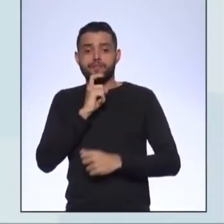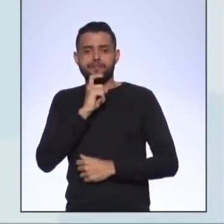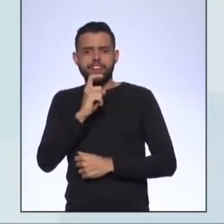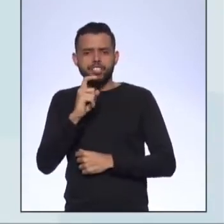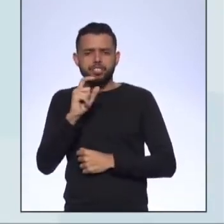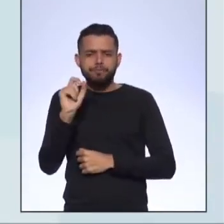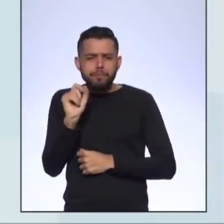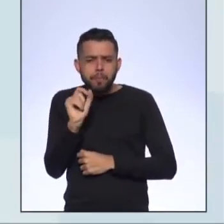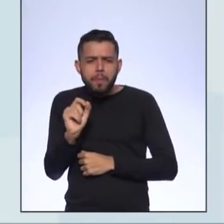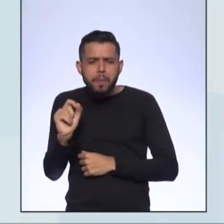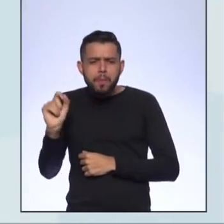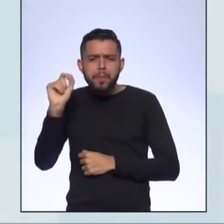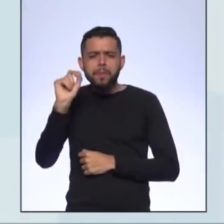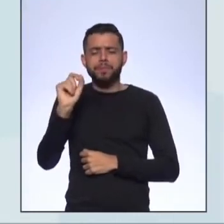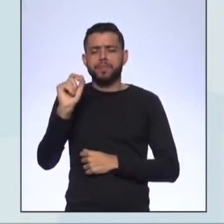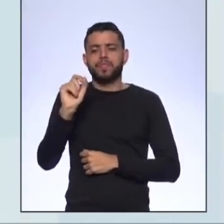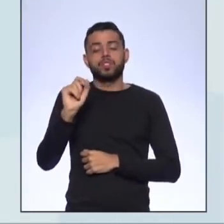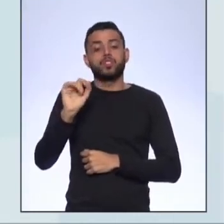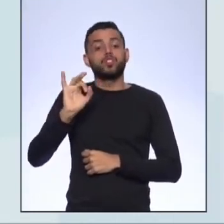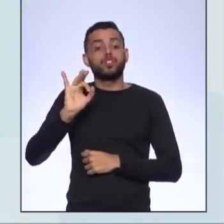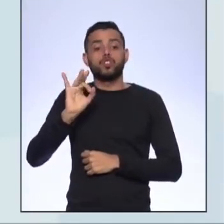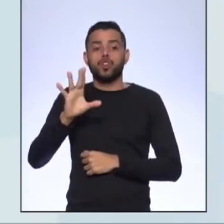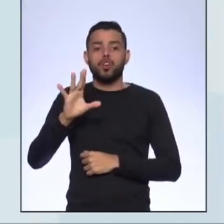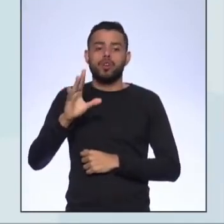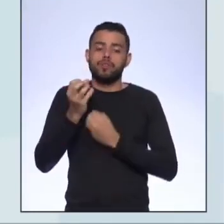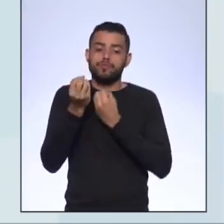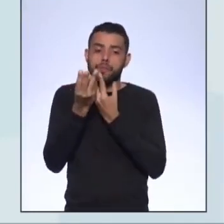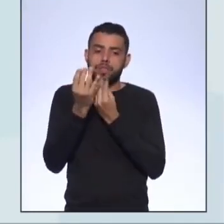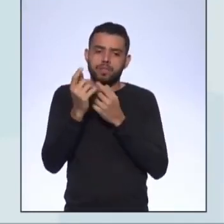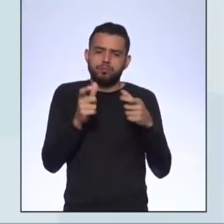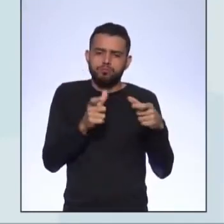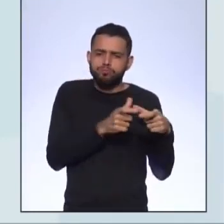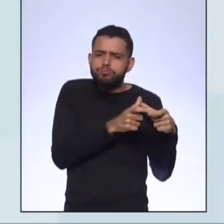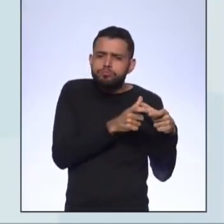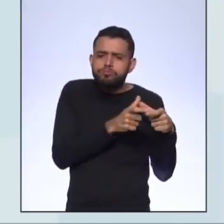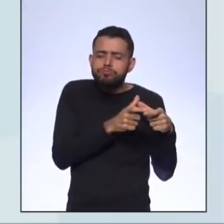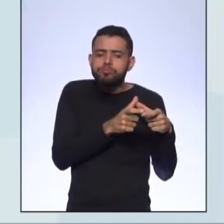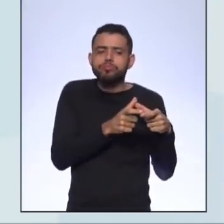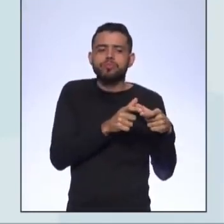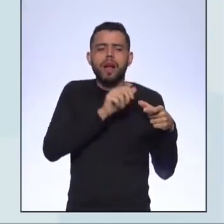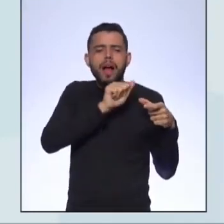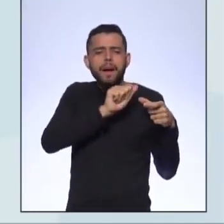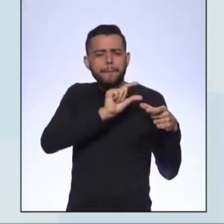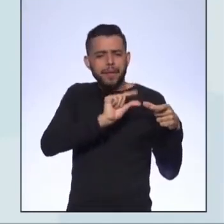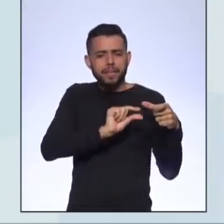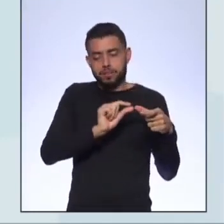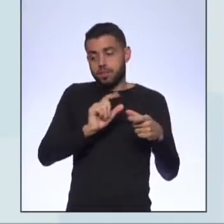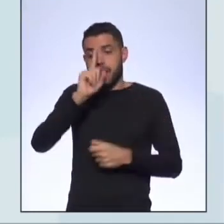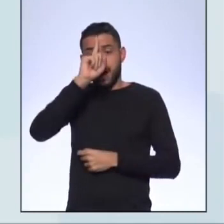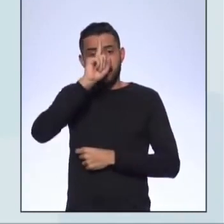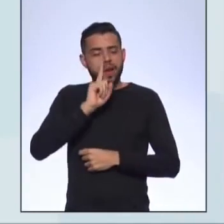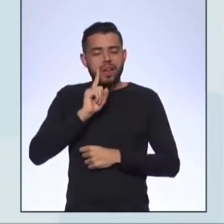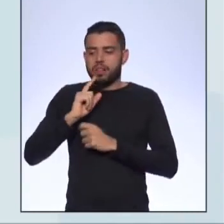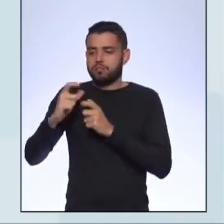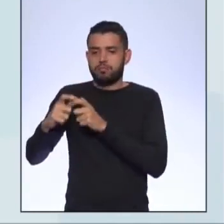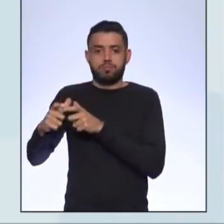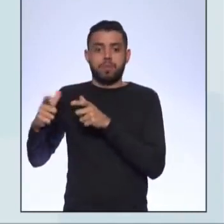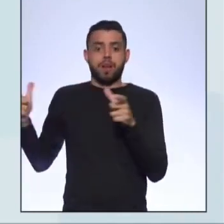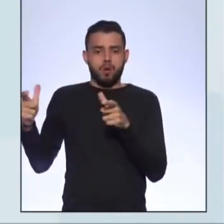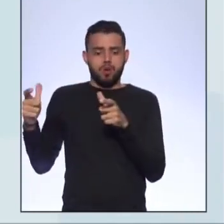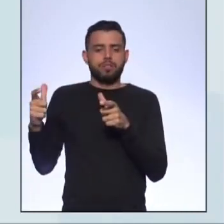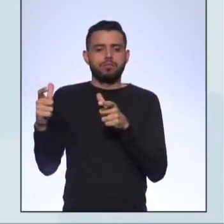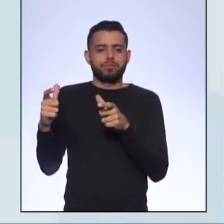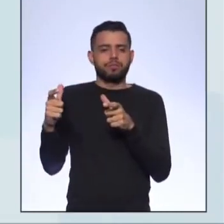tinha informação para recessivo, né, para a característica verde, então o azinho. E para amarela, o azão,